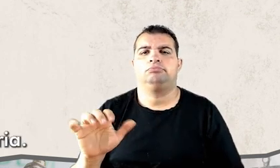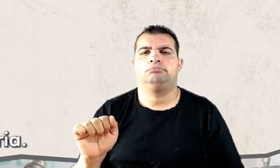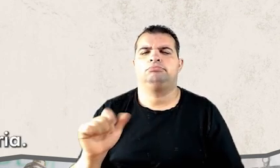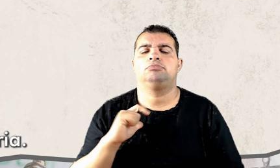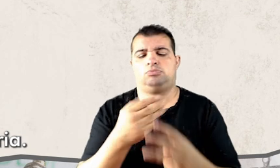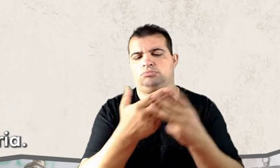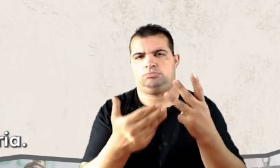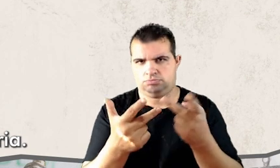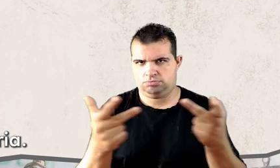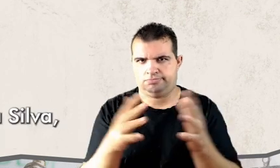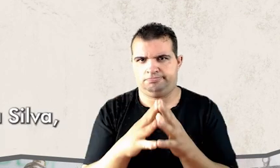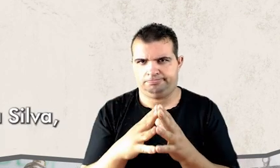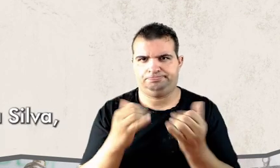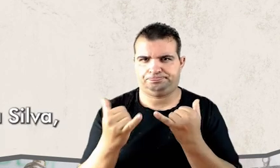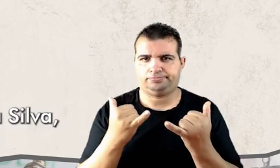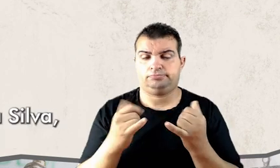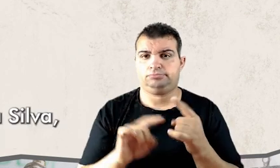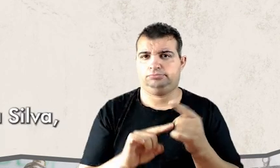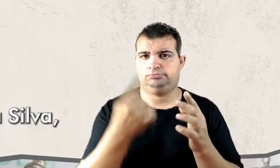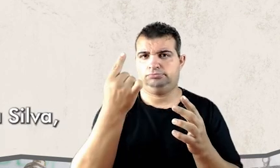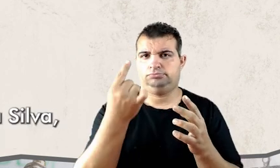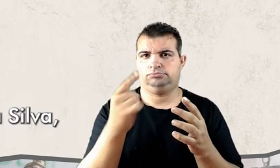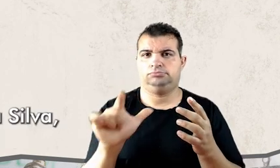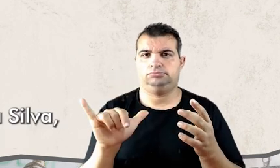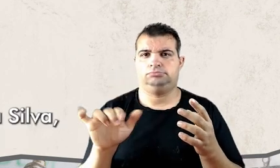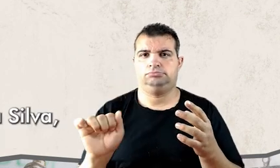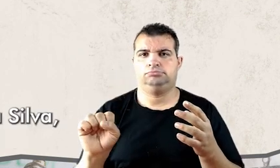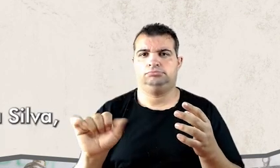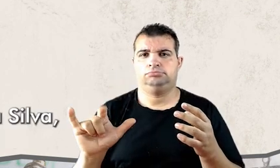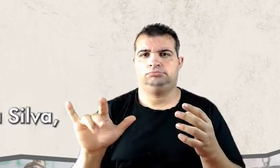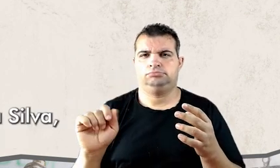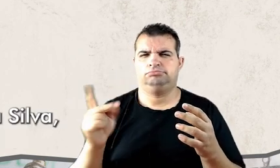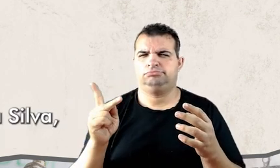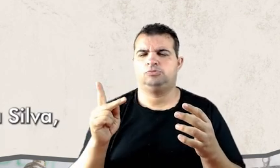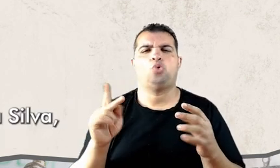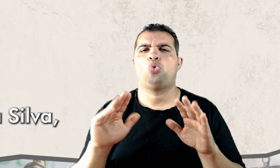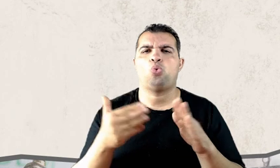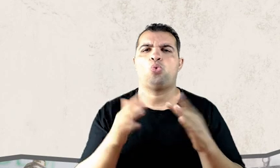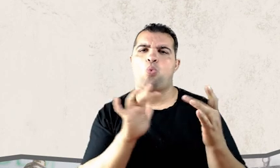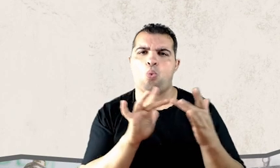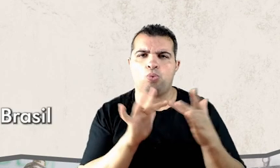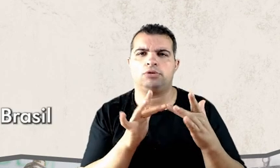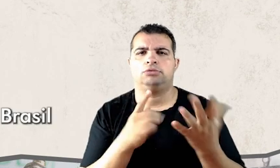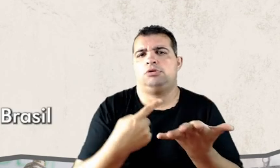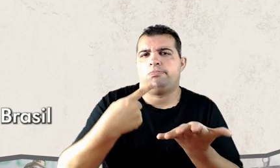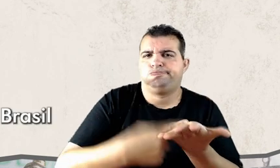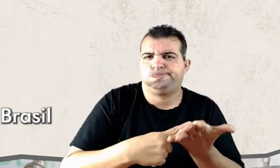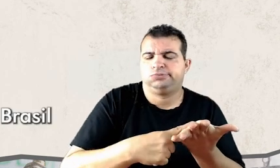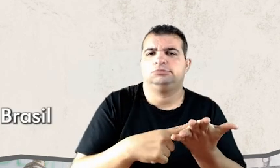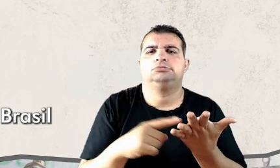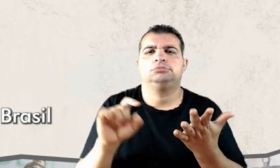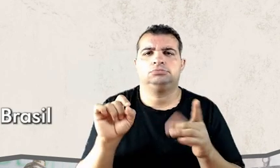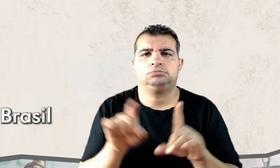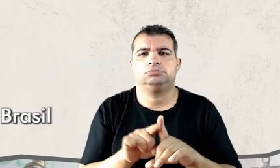que exemplificam essa trajetória. Um primeiro momento, Nina da Silva, com toda a sua ligação e